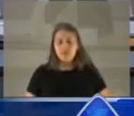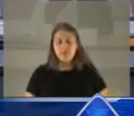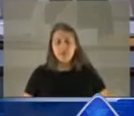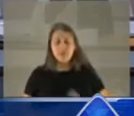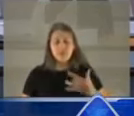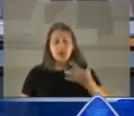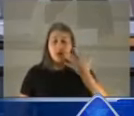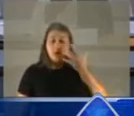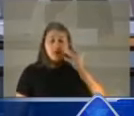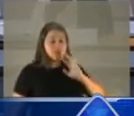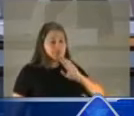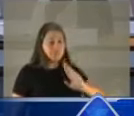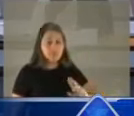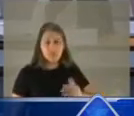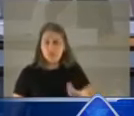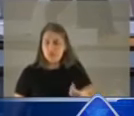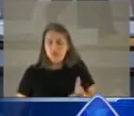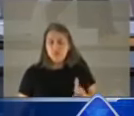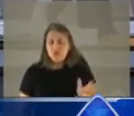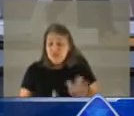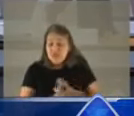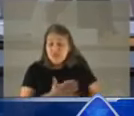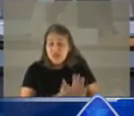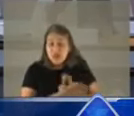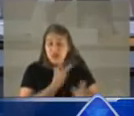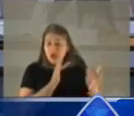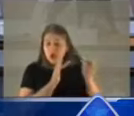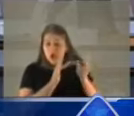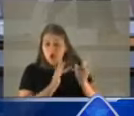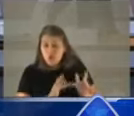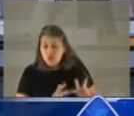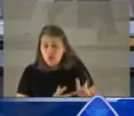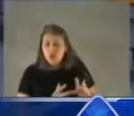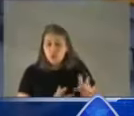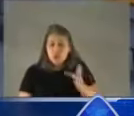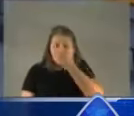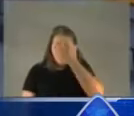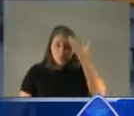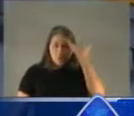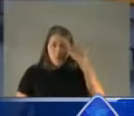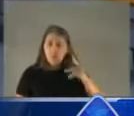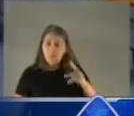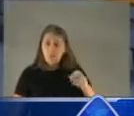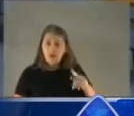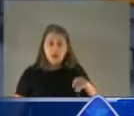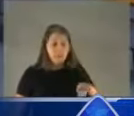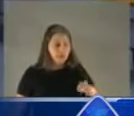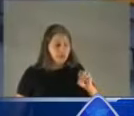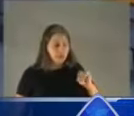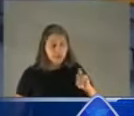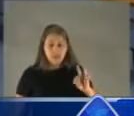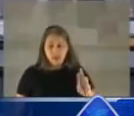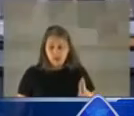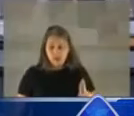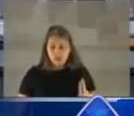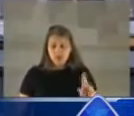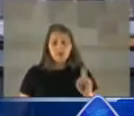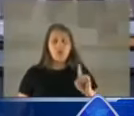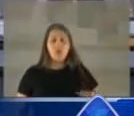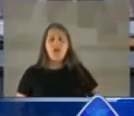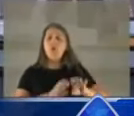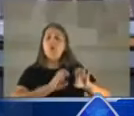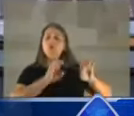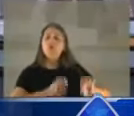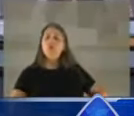Eu não sei dizer, né? Eu não tive contato, veja, eu não tive contato com nenhum parlamentar, eu não tive contato Não, com. Sim. não é parlamentar, é uma